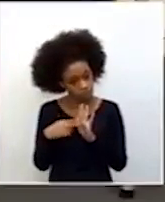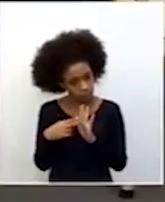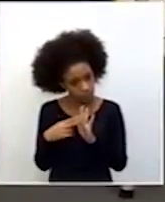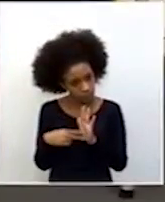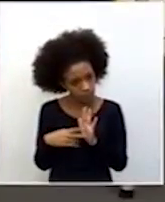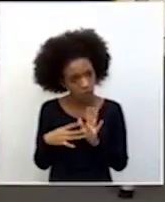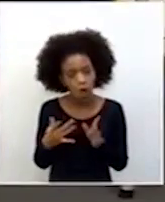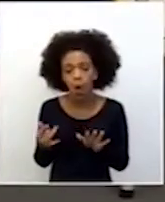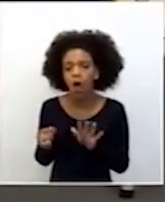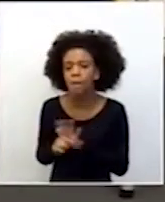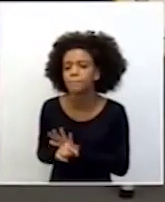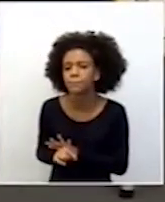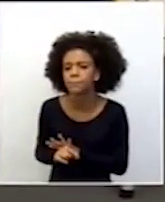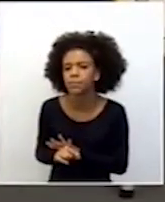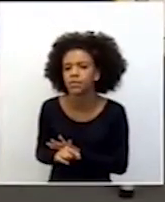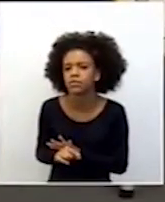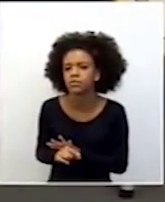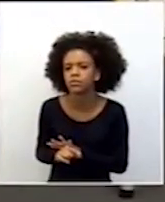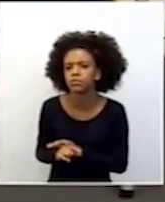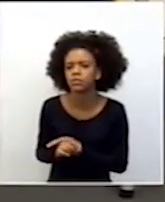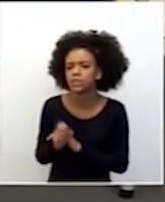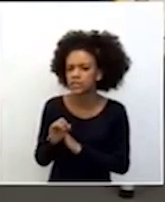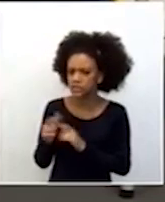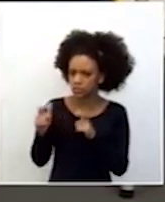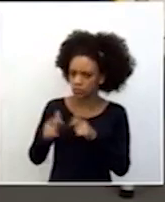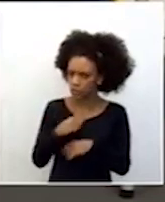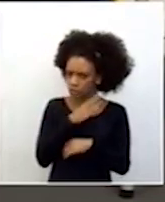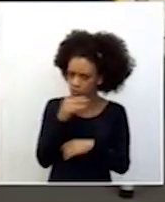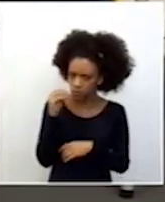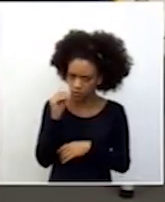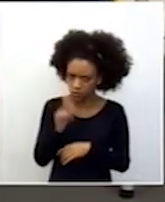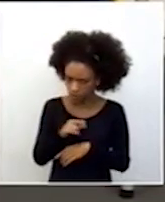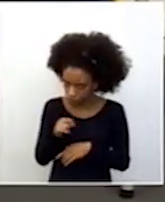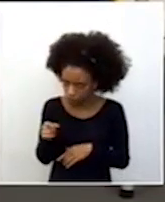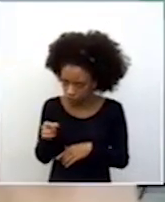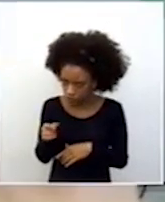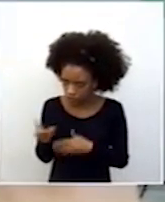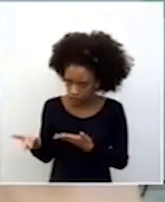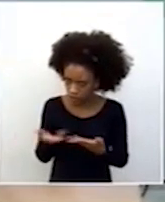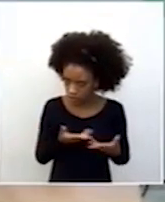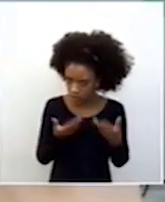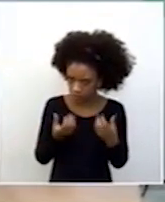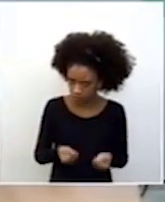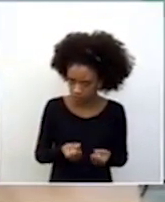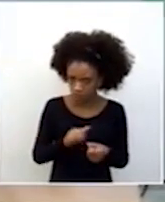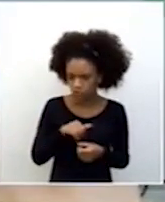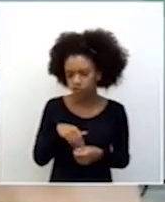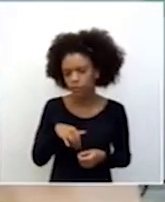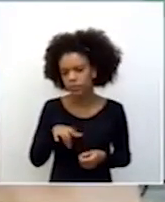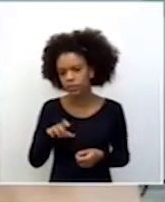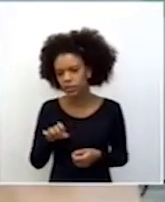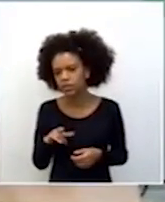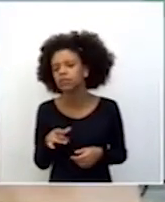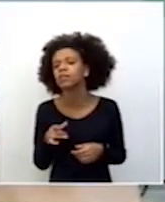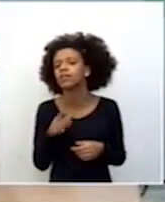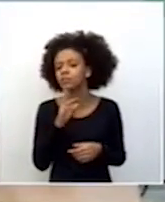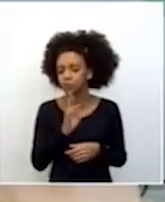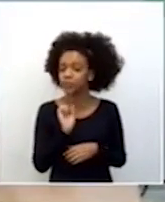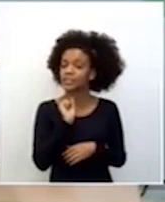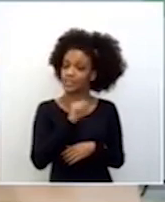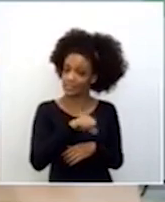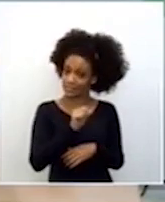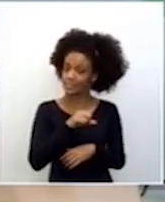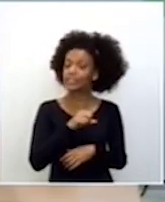Com relação à pergunta, se no lugar dos ursos fossem dois adolescentes, você aceitaria o convite? A Jamile responde que sim, o Vitor